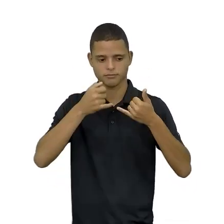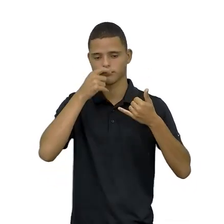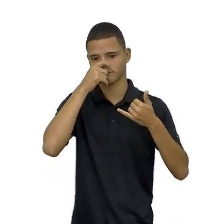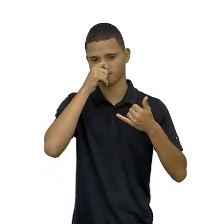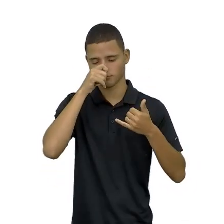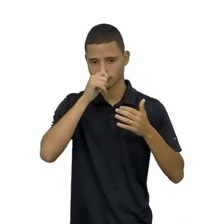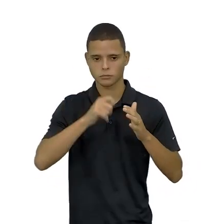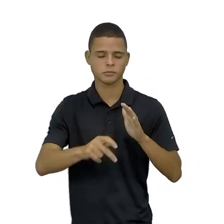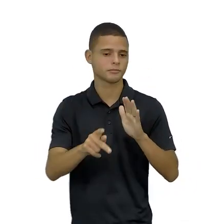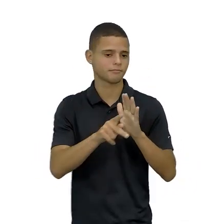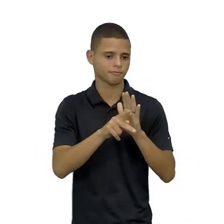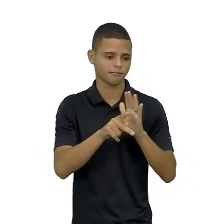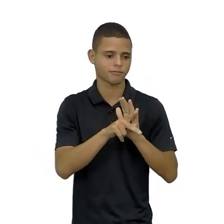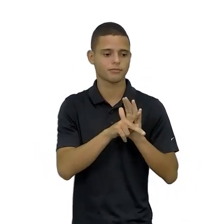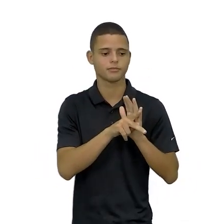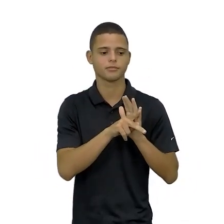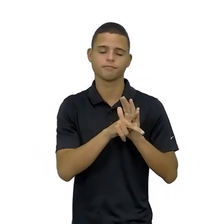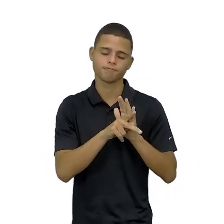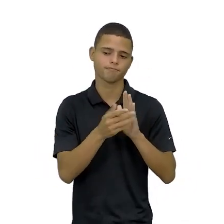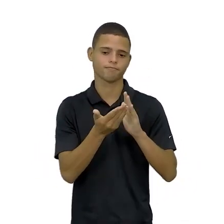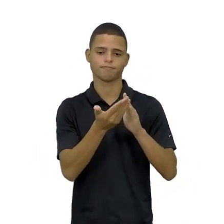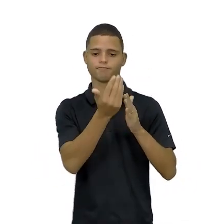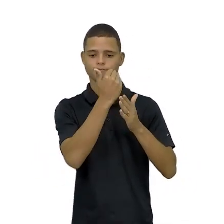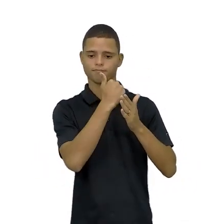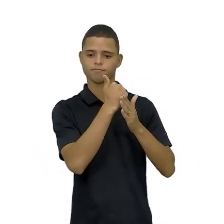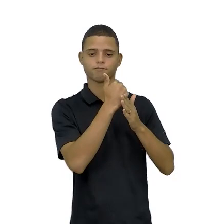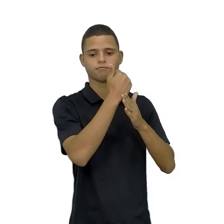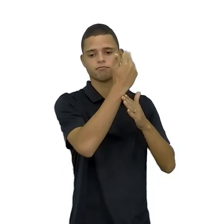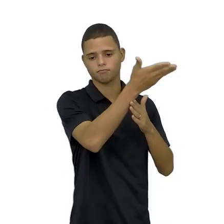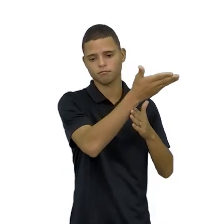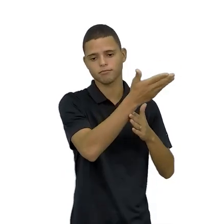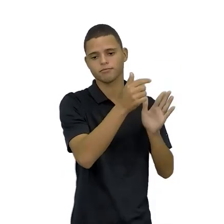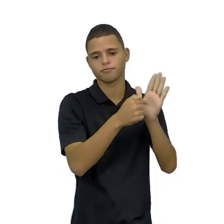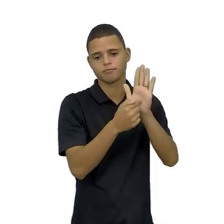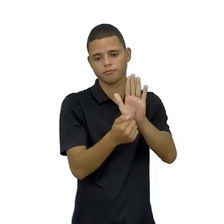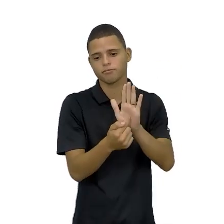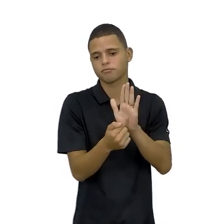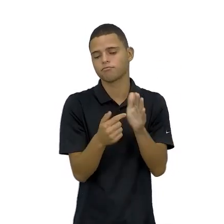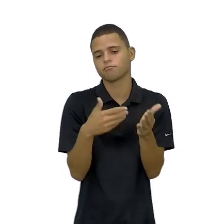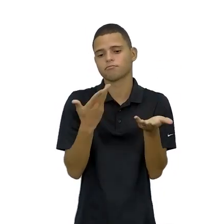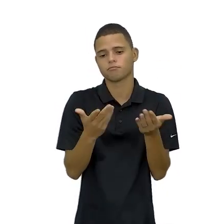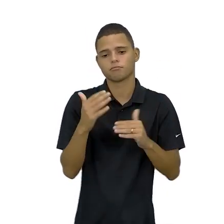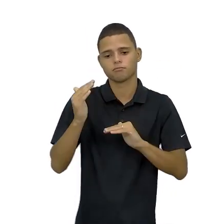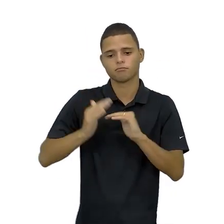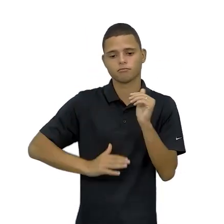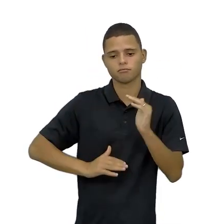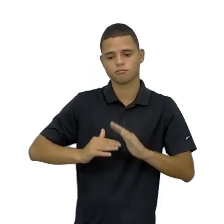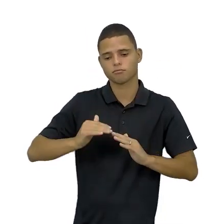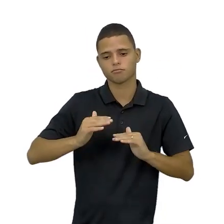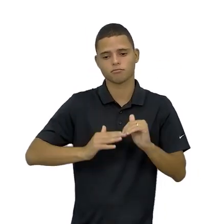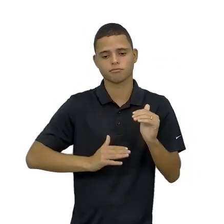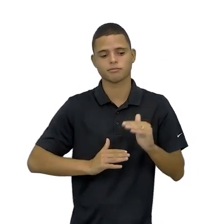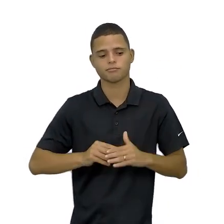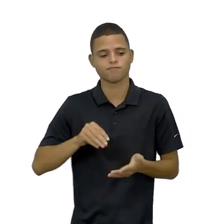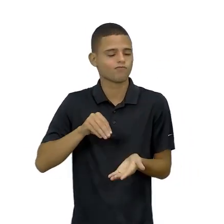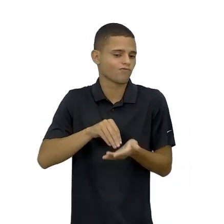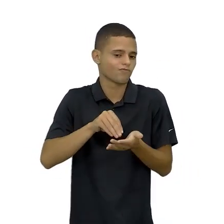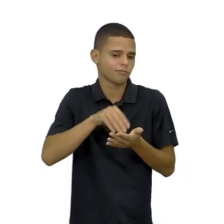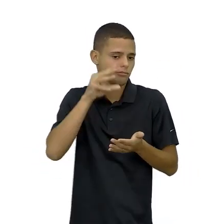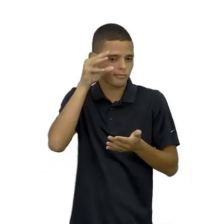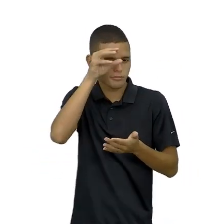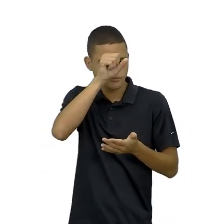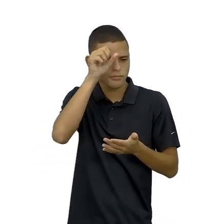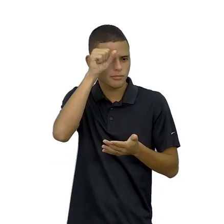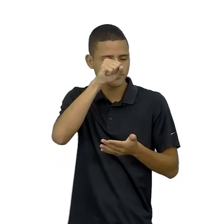elas internas ou sejam externas, que me indicam quais são as habilidades que ainda não foram aprendidas,